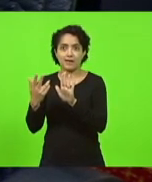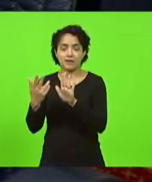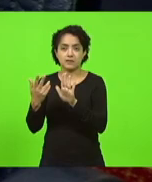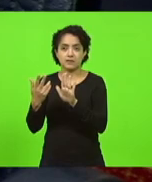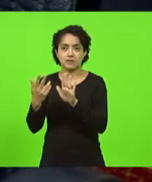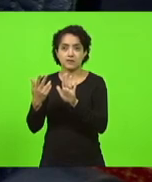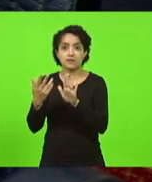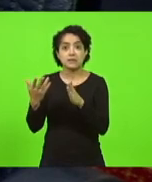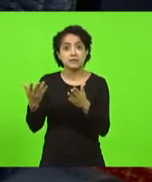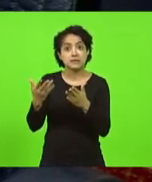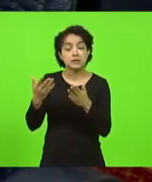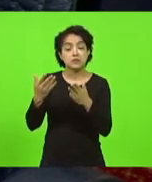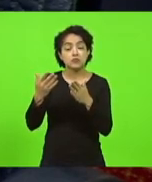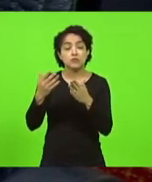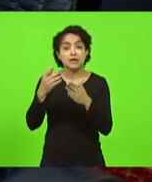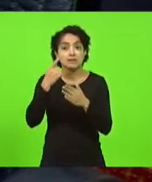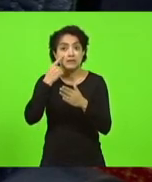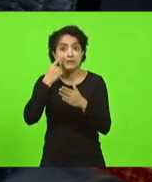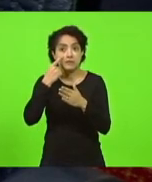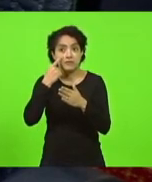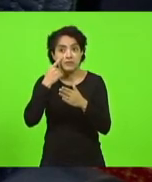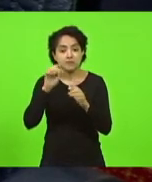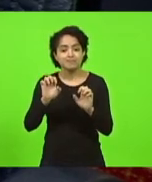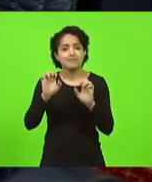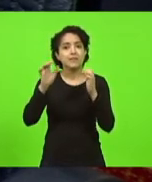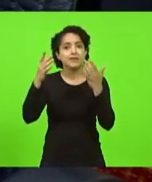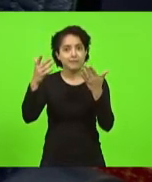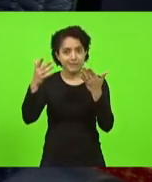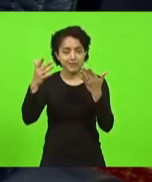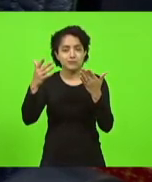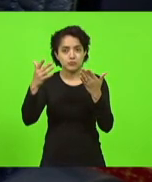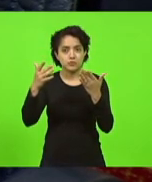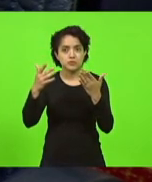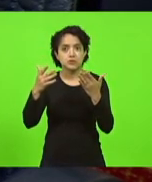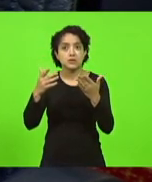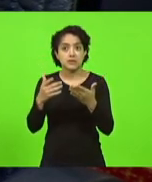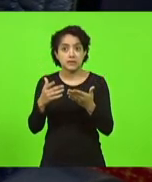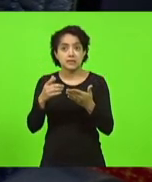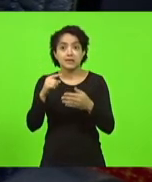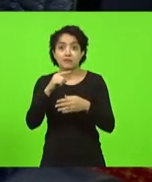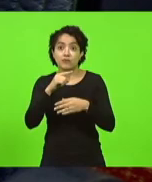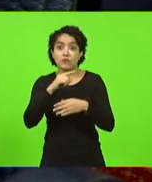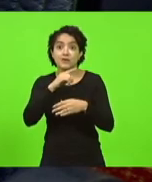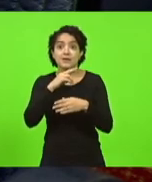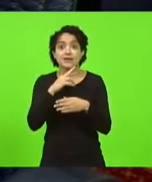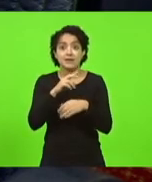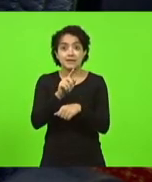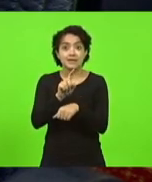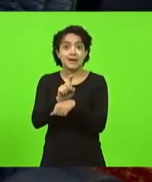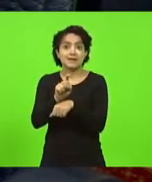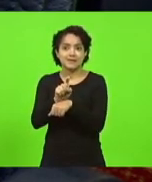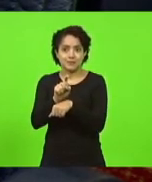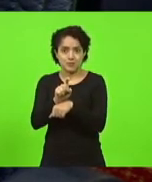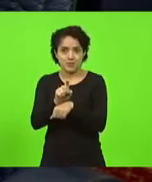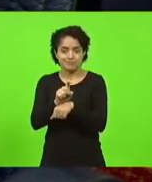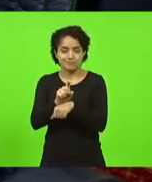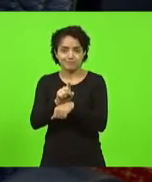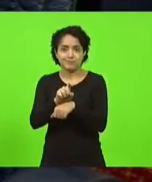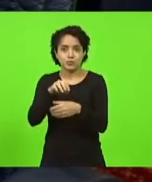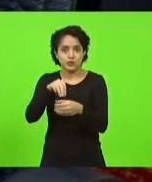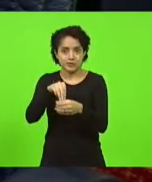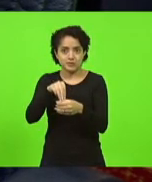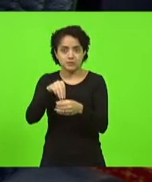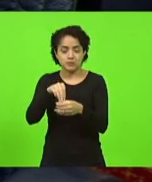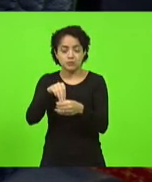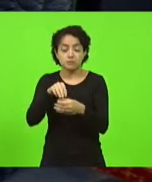notícia recentemente de eventos dessa natureza, um deles ocorrido em Araranguá. E, na minha